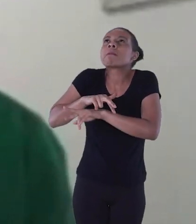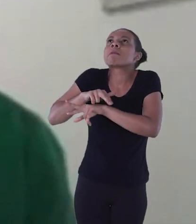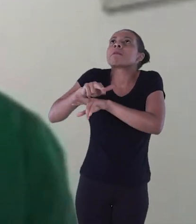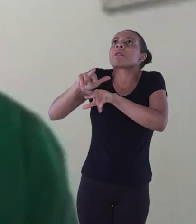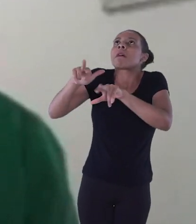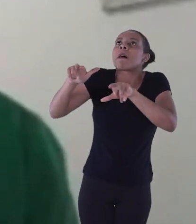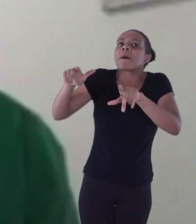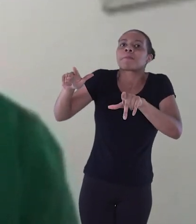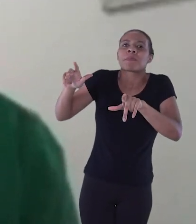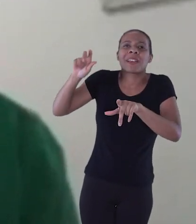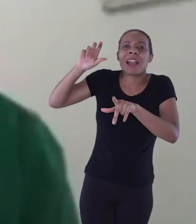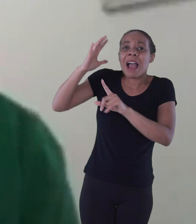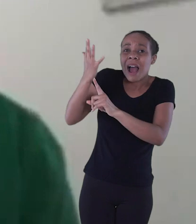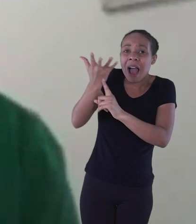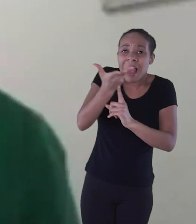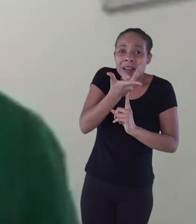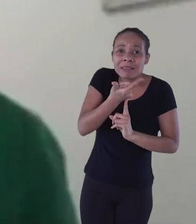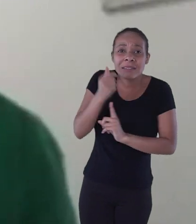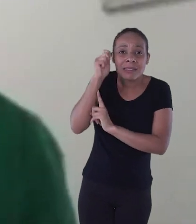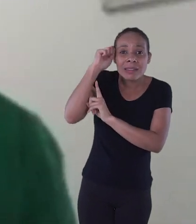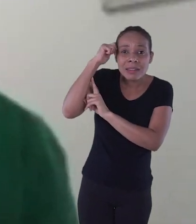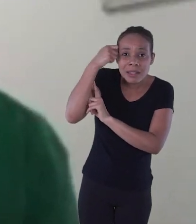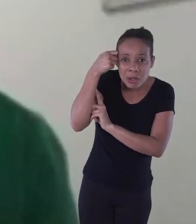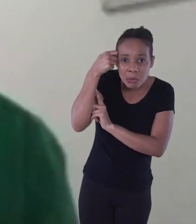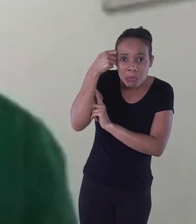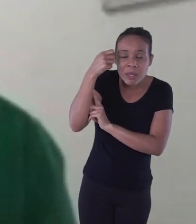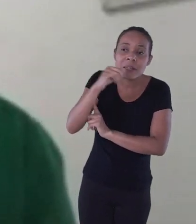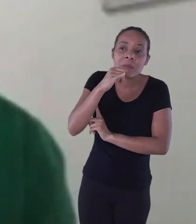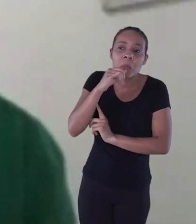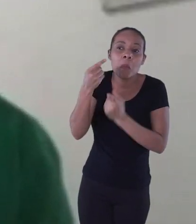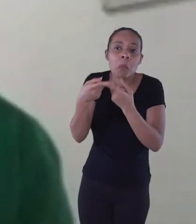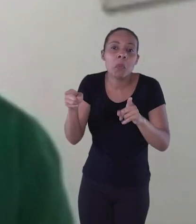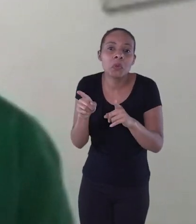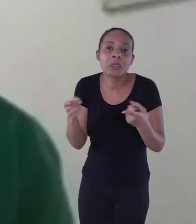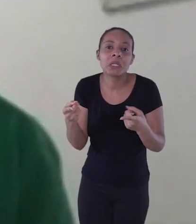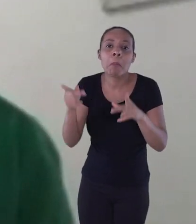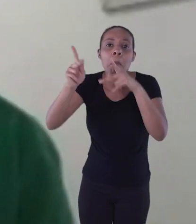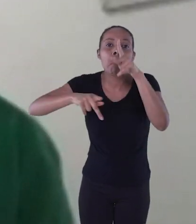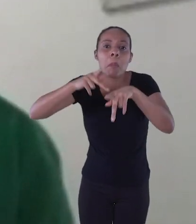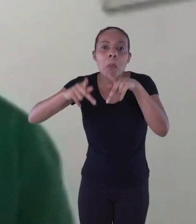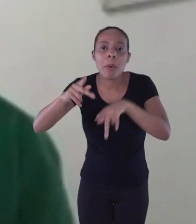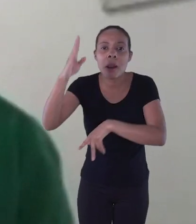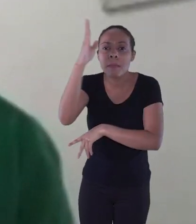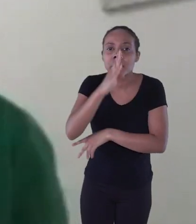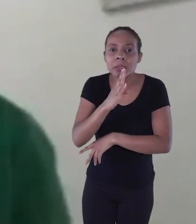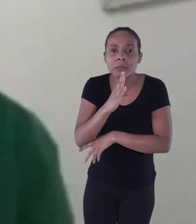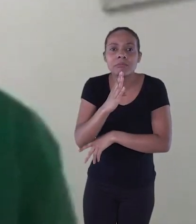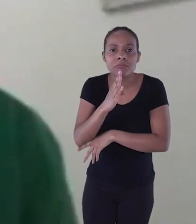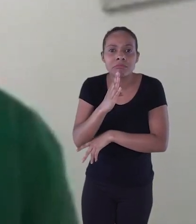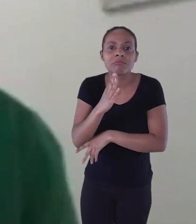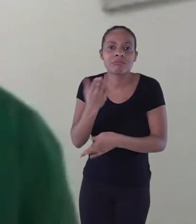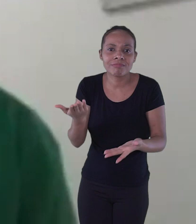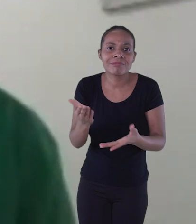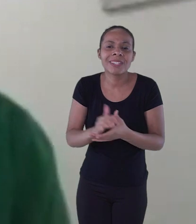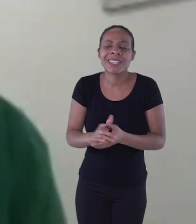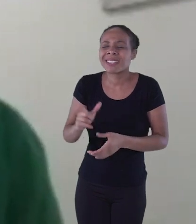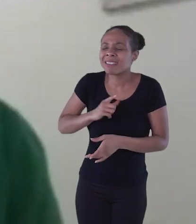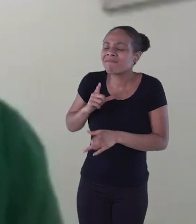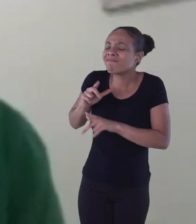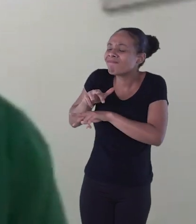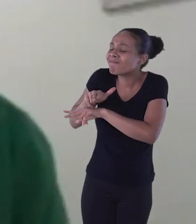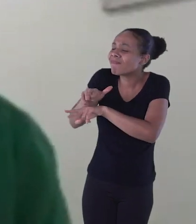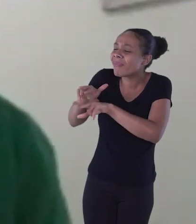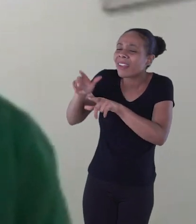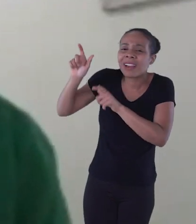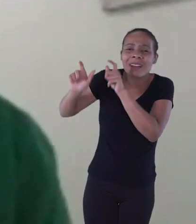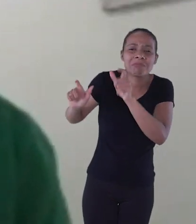pop, né, e ao mesmo tempo sendo vítimas duplamente do racismo, porque eram artistas negros e que eram artistas que